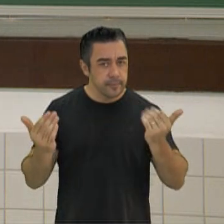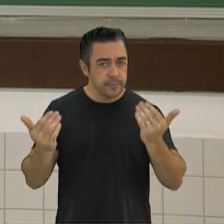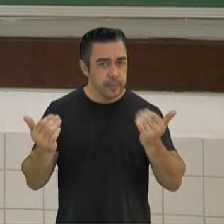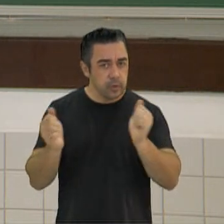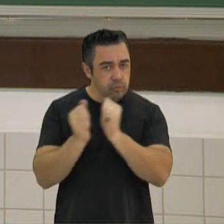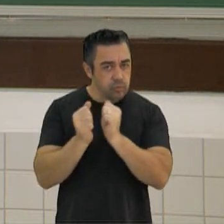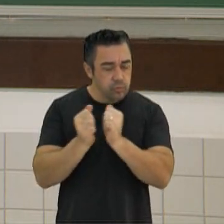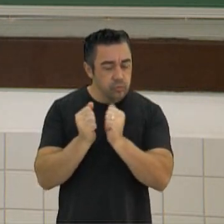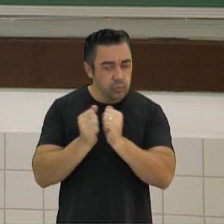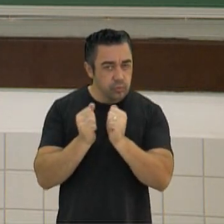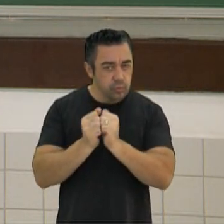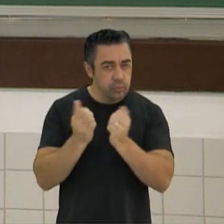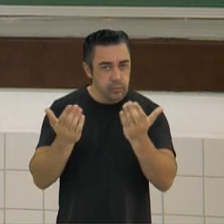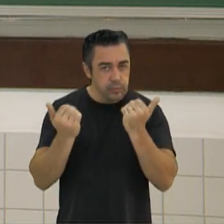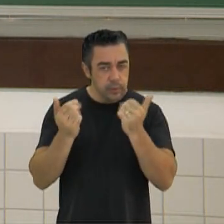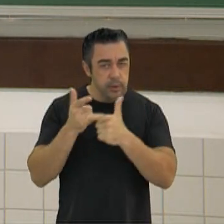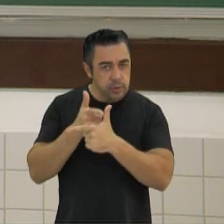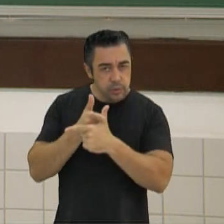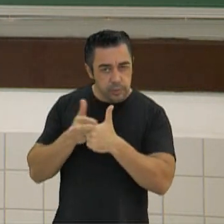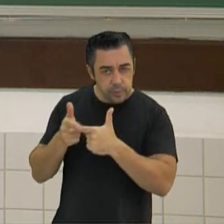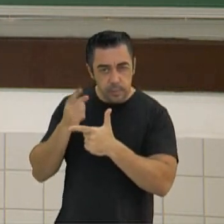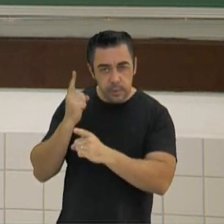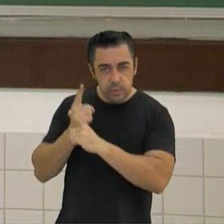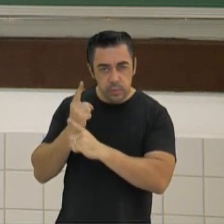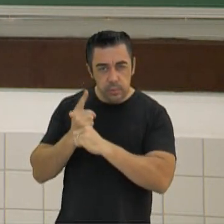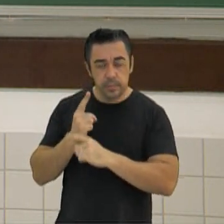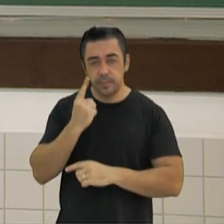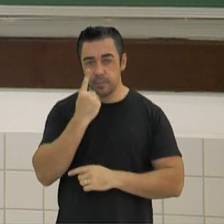que nós vamos fazer no quadro para descobrir esse